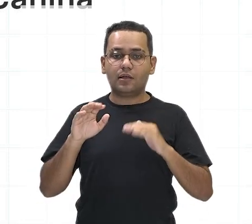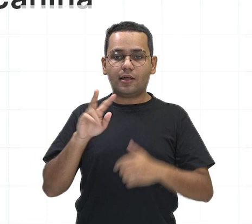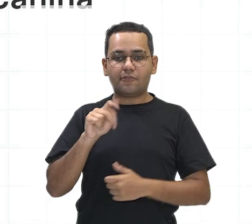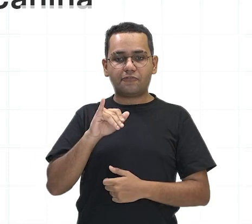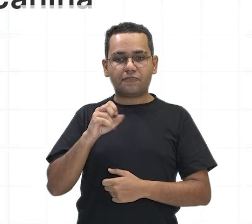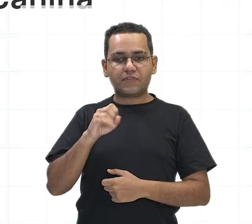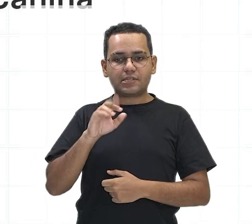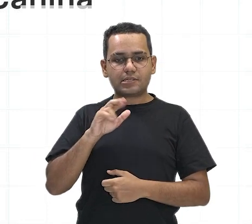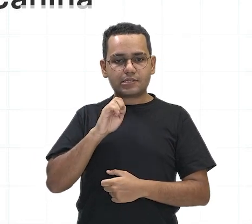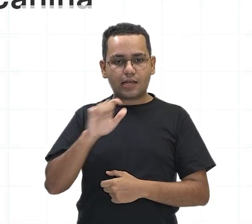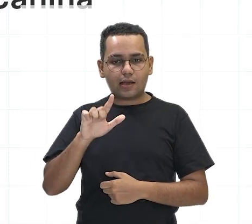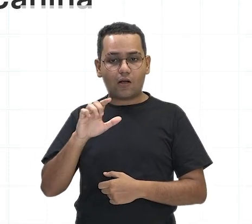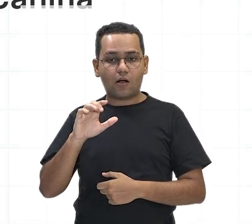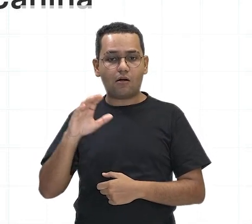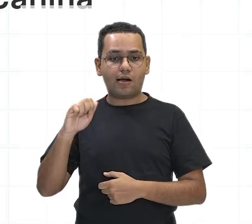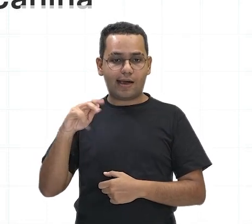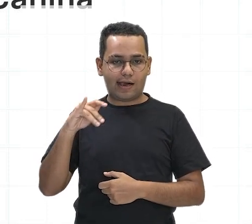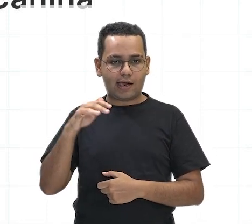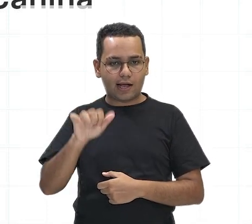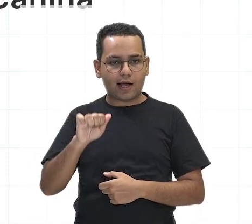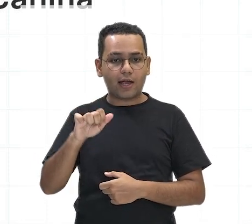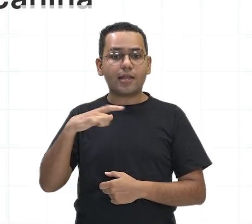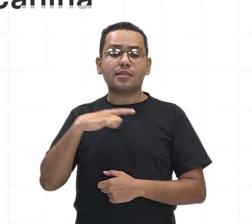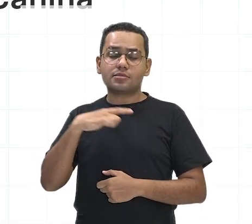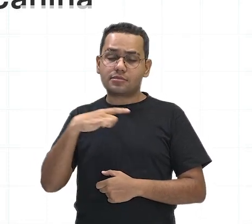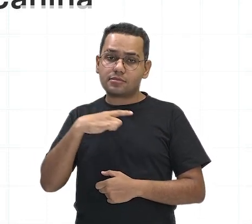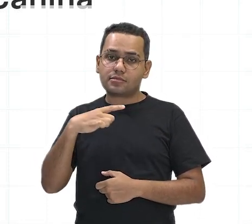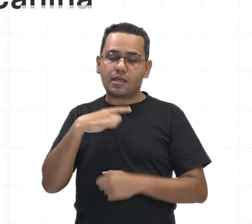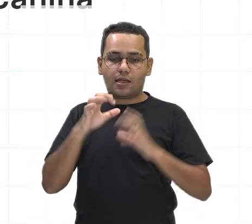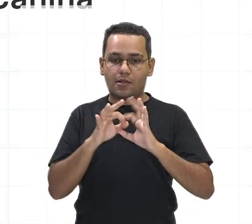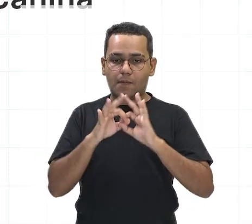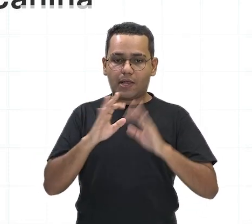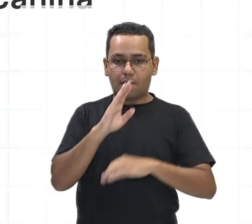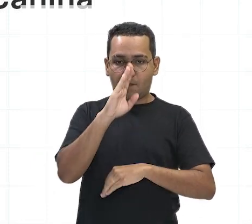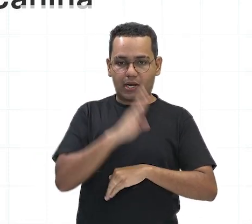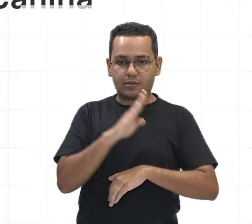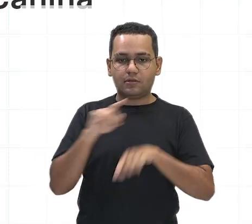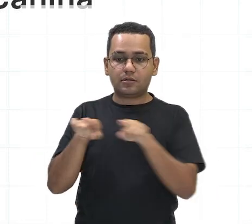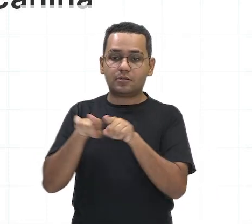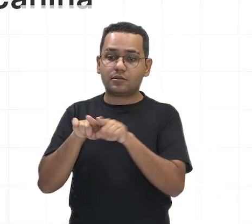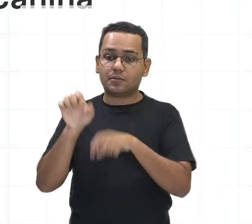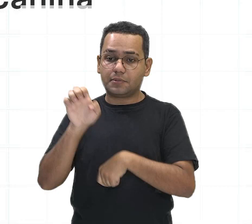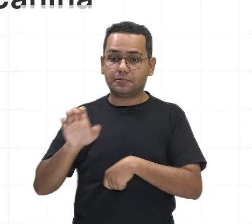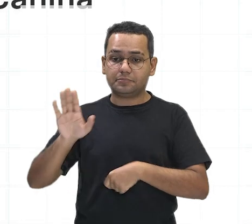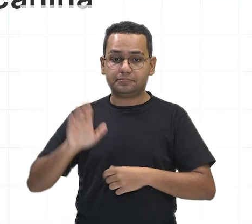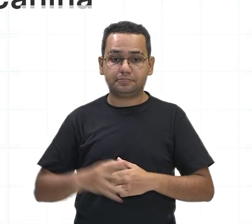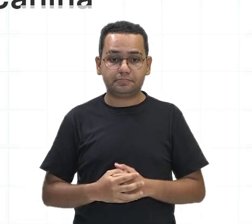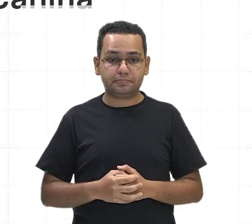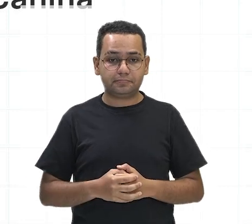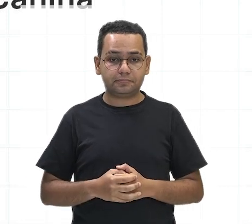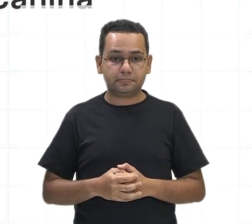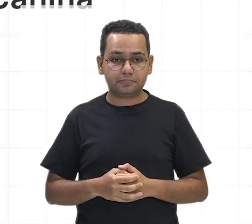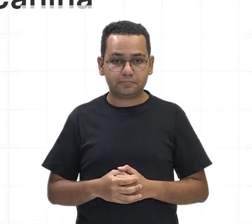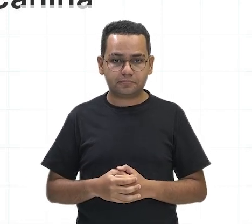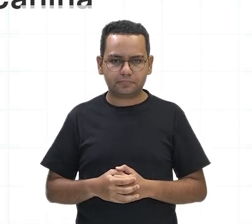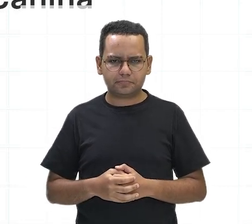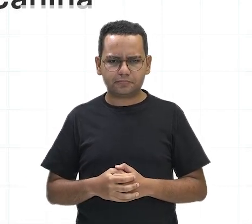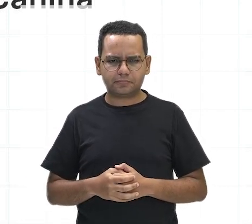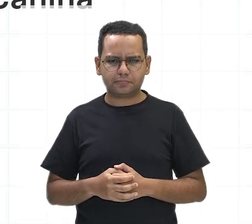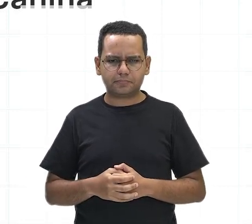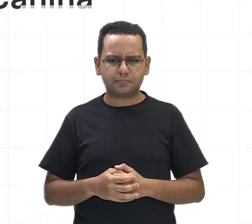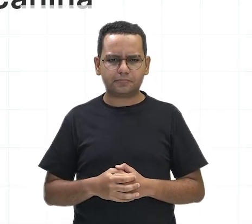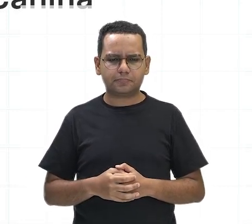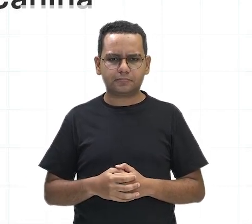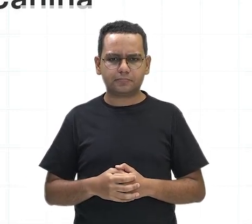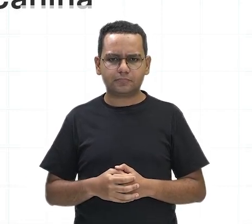Brasil e na Europa, certo? Então a gente pôde observar essas formas de prevenir aí a leishmaniose, né, que é da